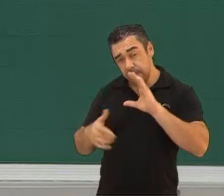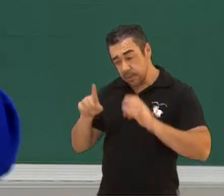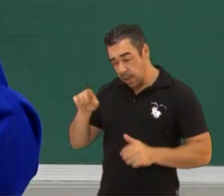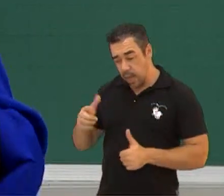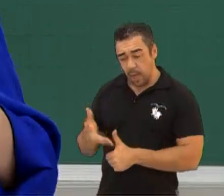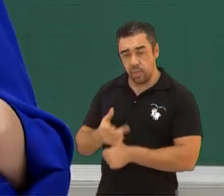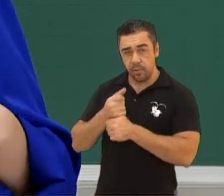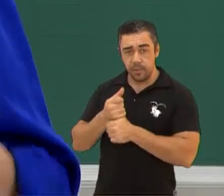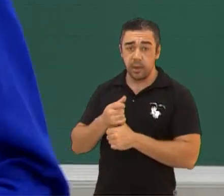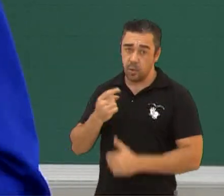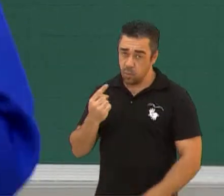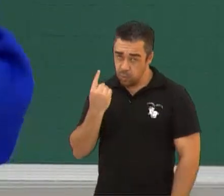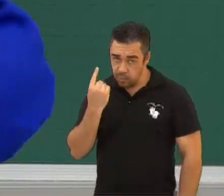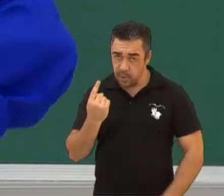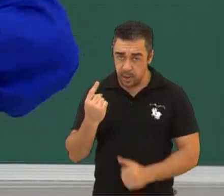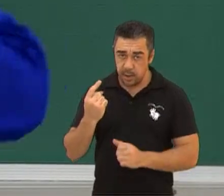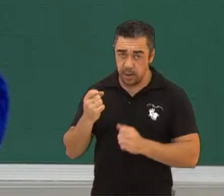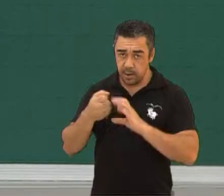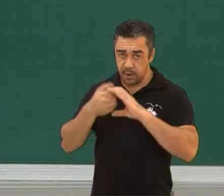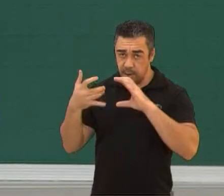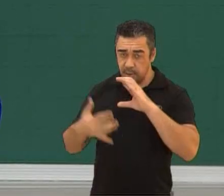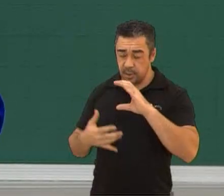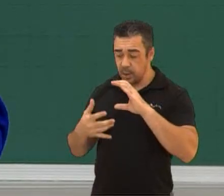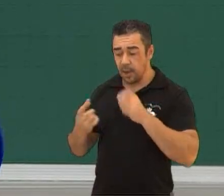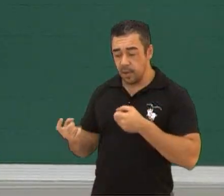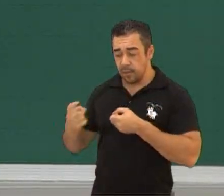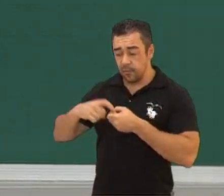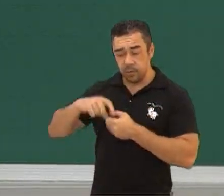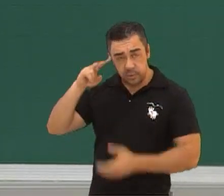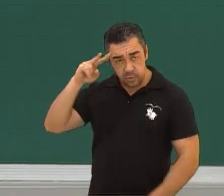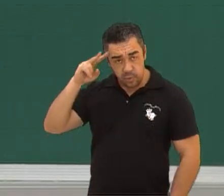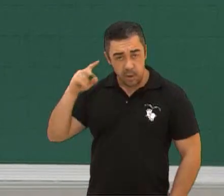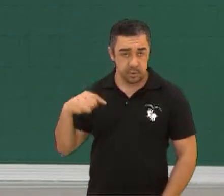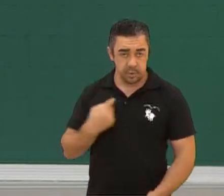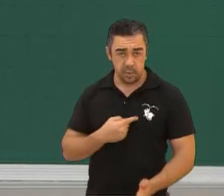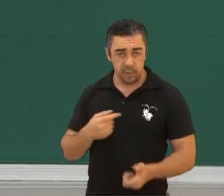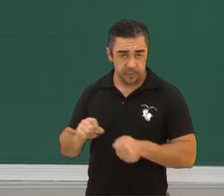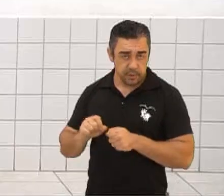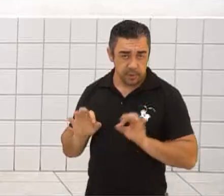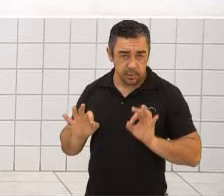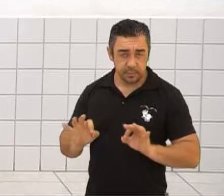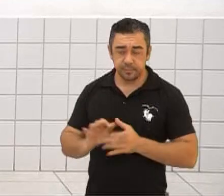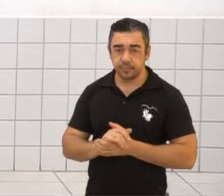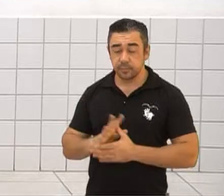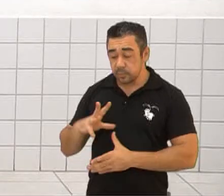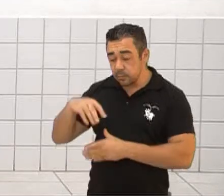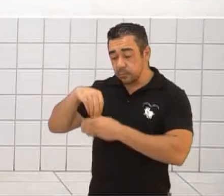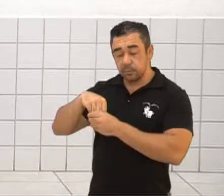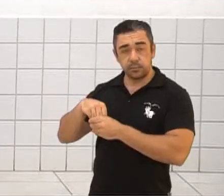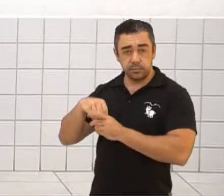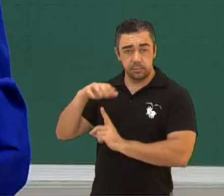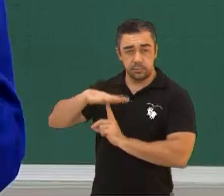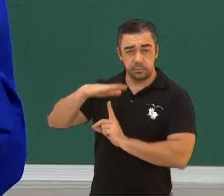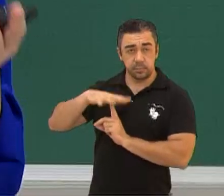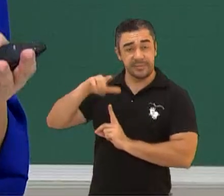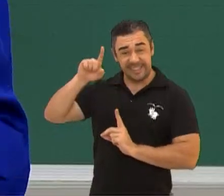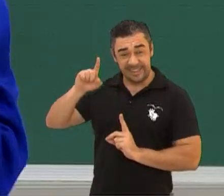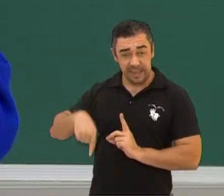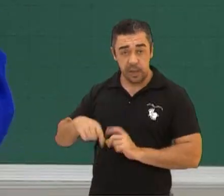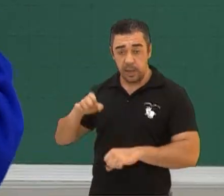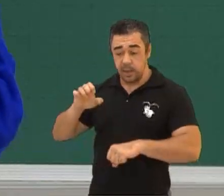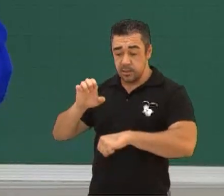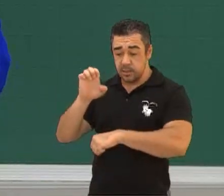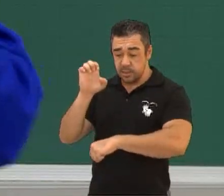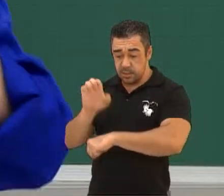dominantes. Uma das características é o resgate histórico que a gente faz. Então, dentro do estado do Paraná, ele é chamado